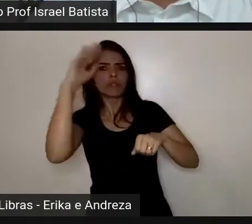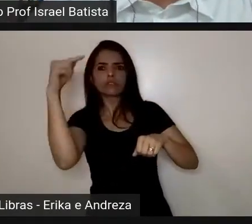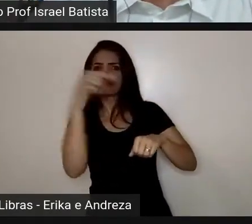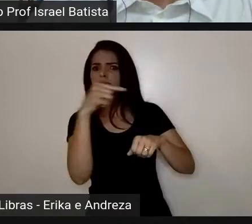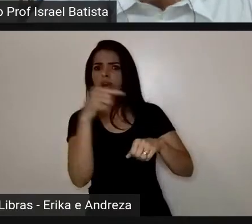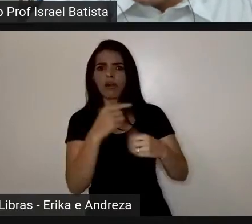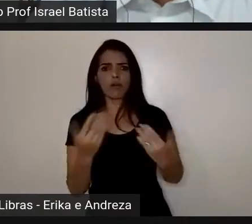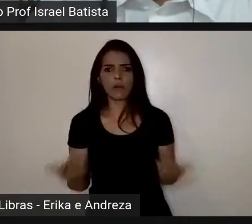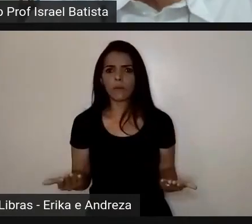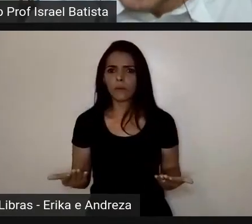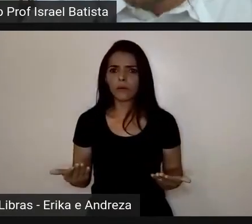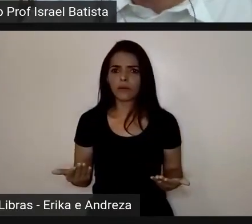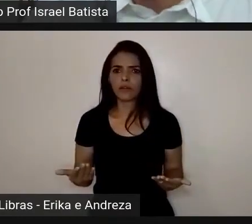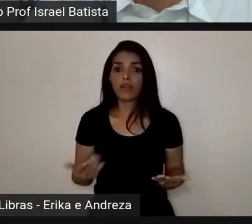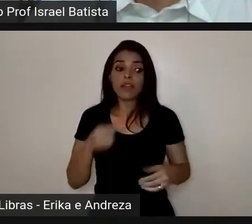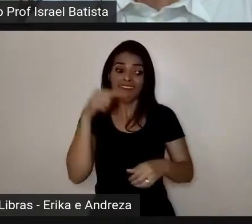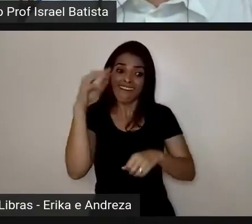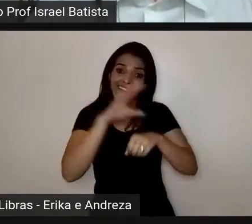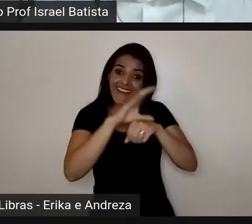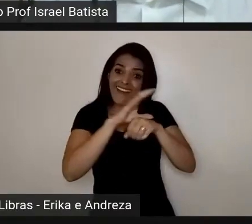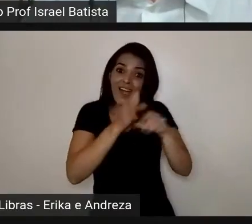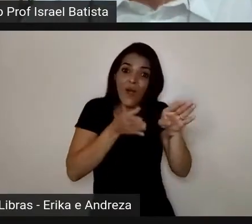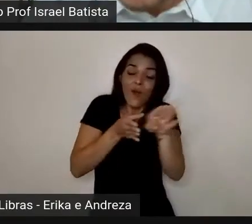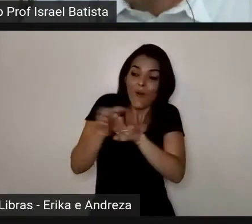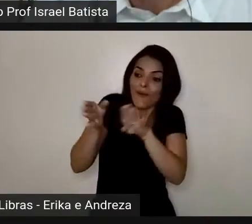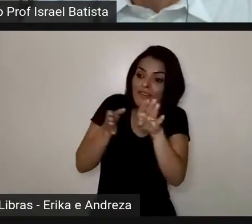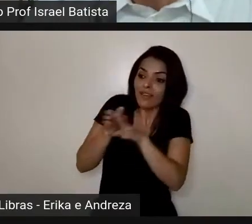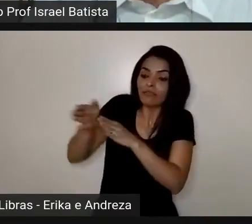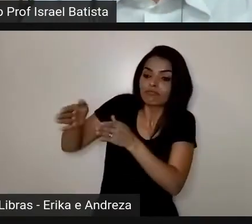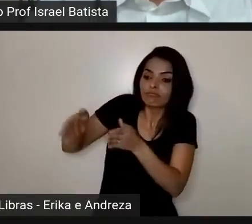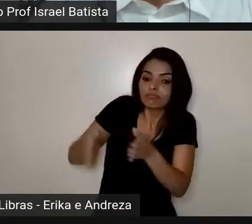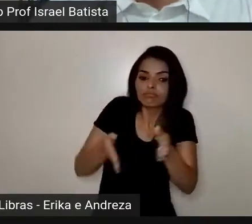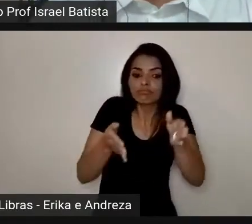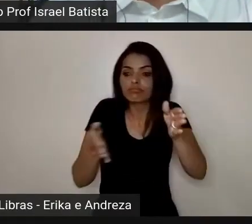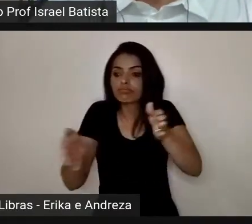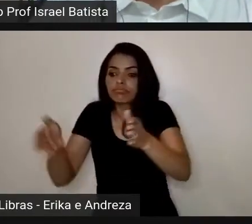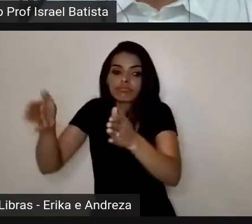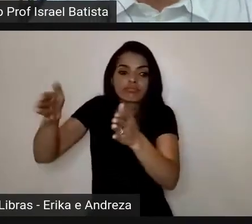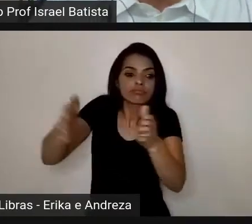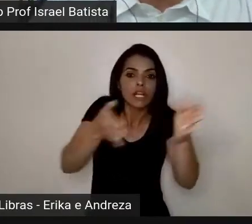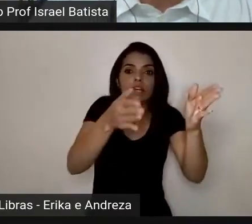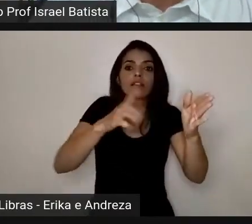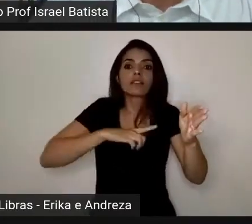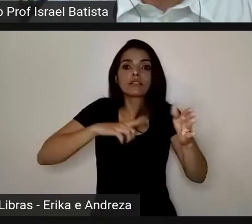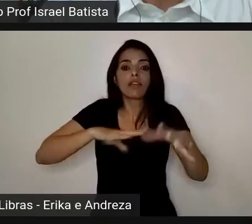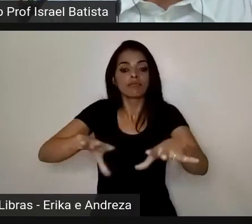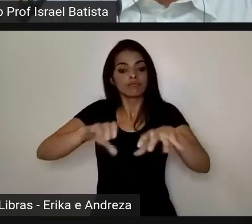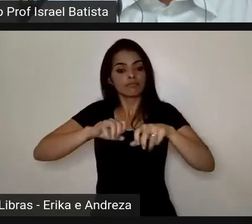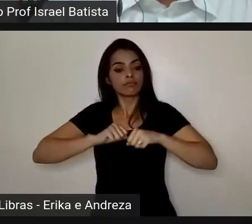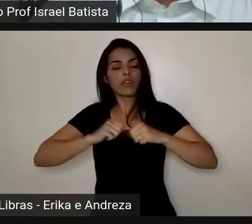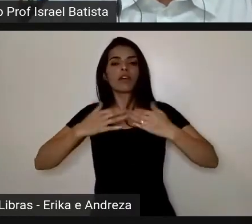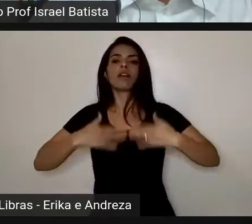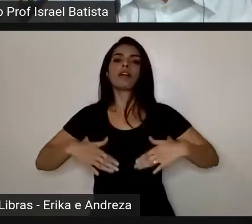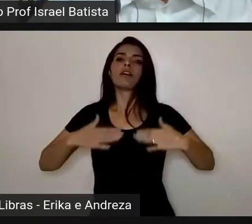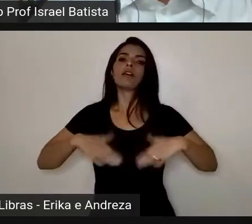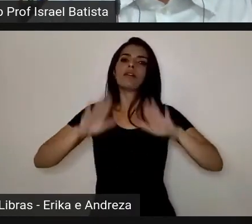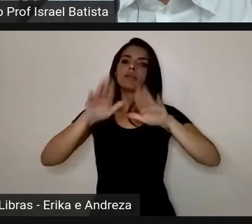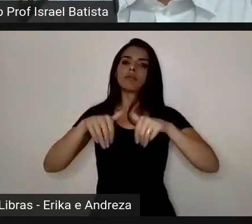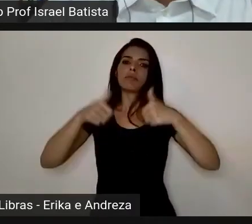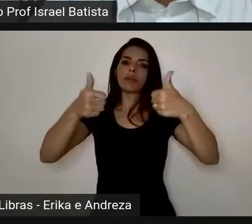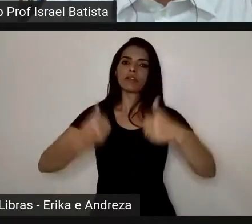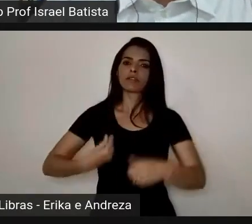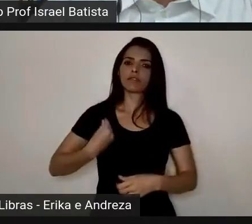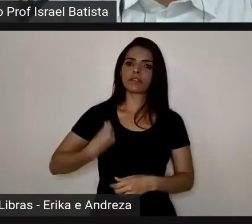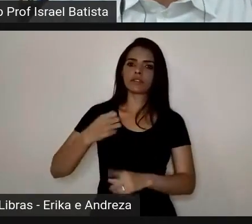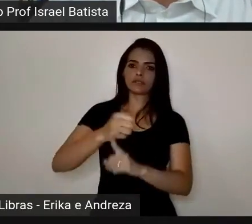nossa Constituição, que orienta o país a buscar um estado de bem-estar social, né? Bem,